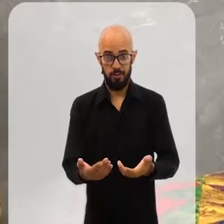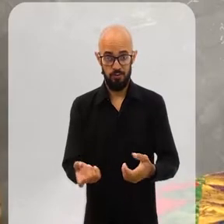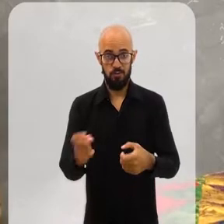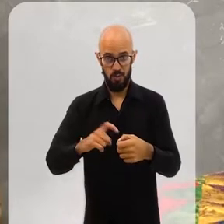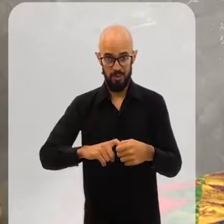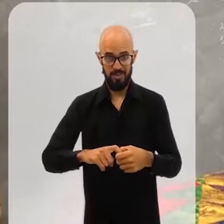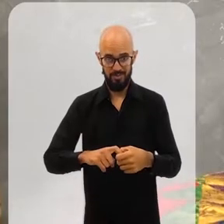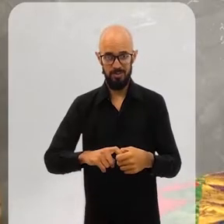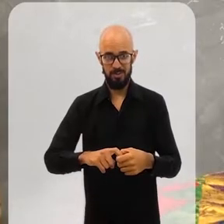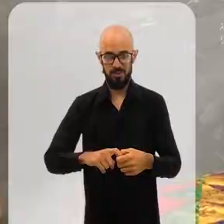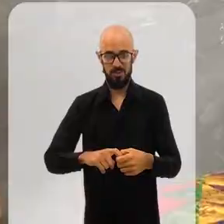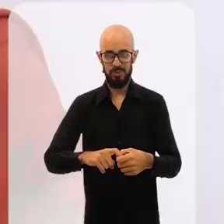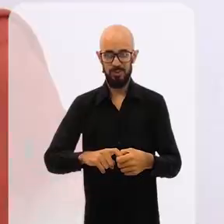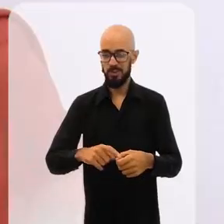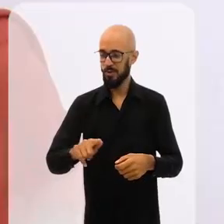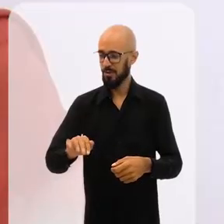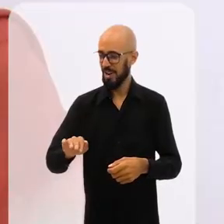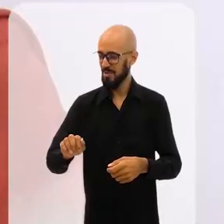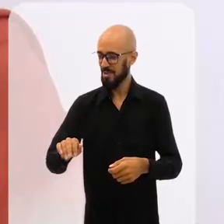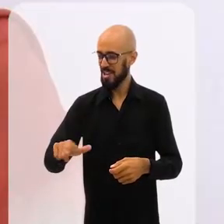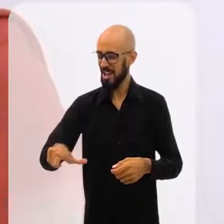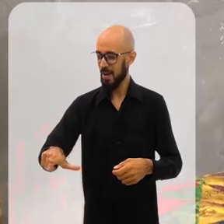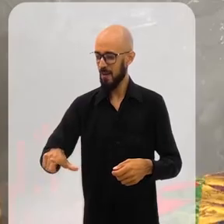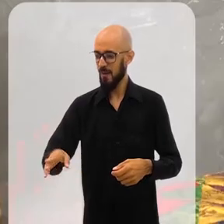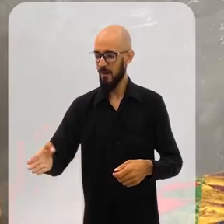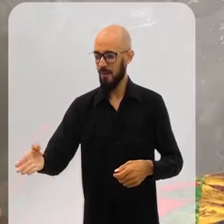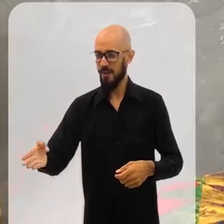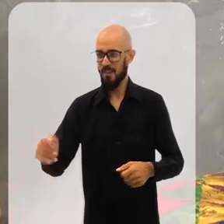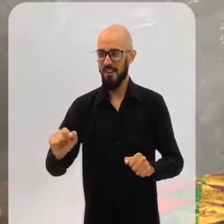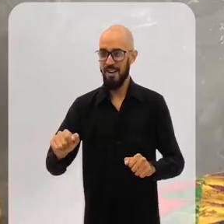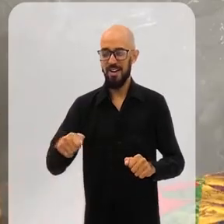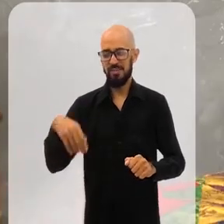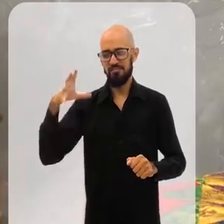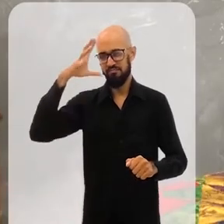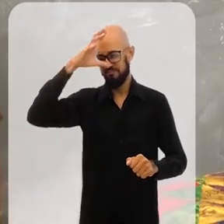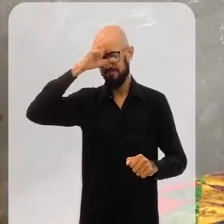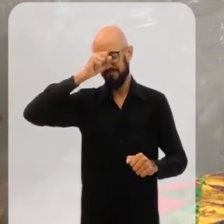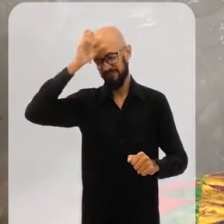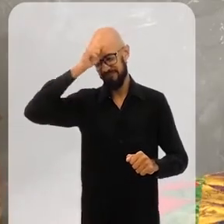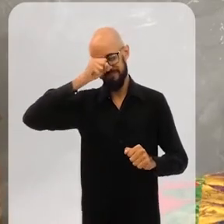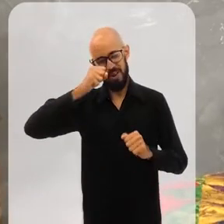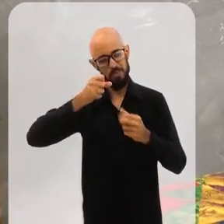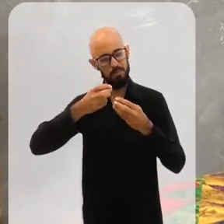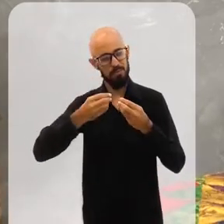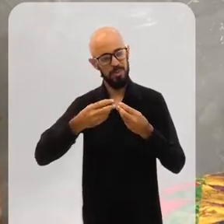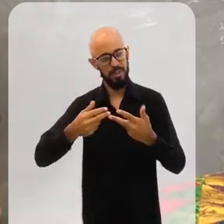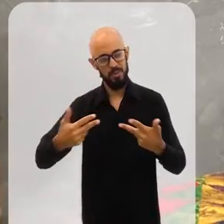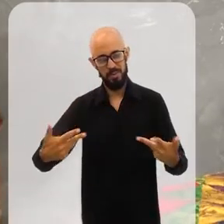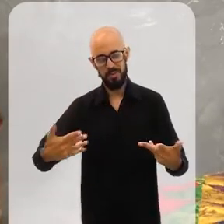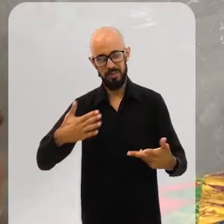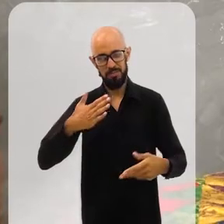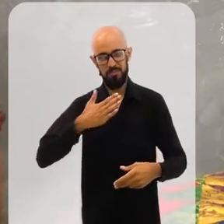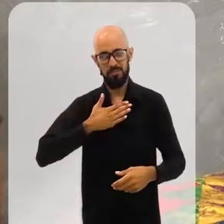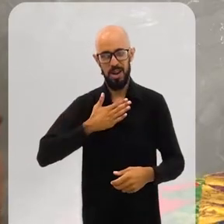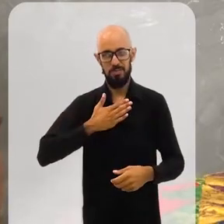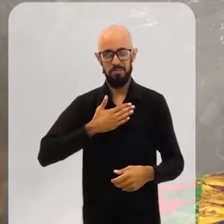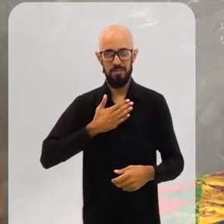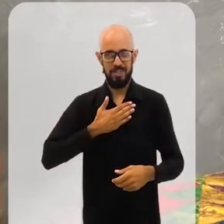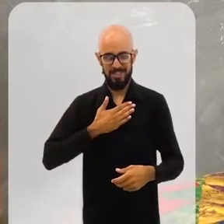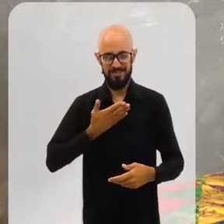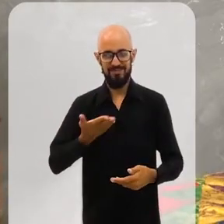Bem, estamos de volta com o Gabriel. Um aprendizado, para mim é um Google,